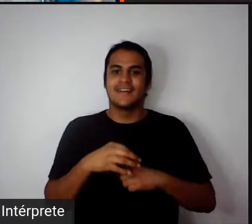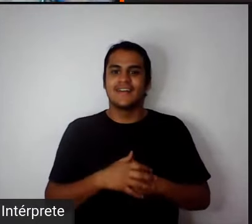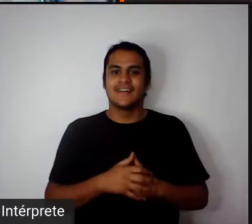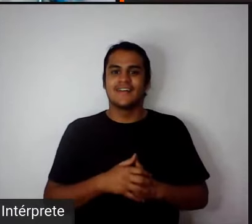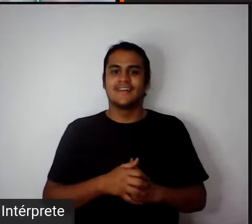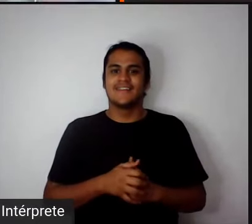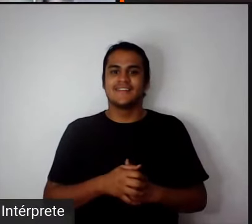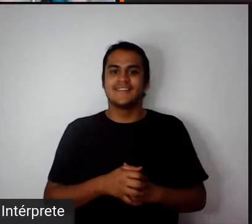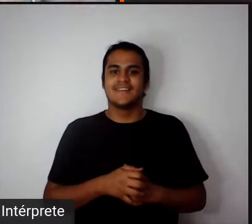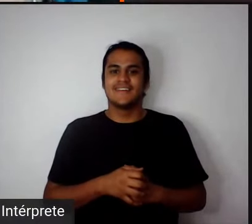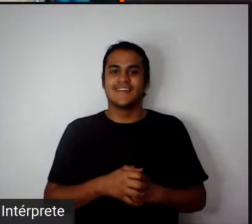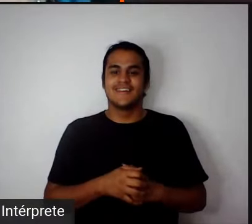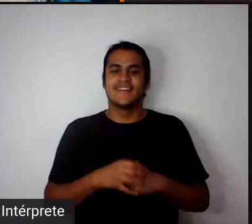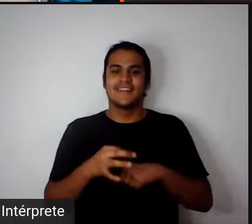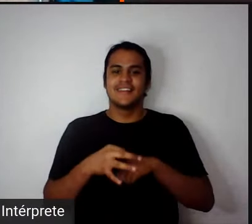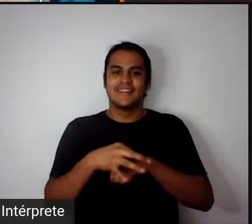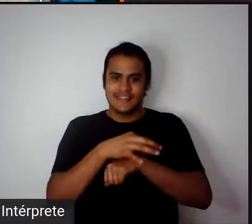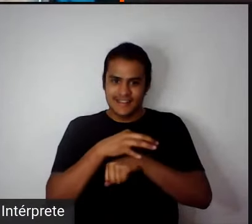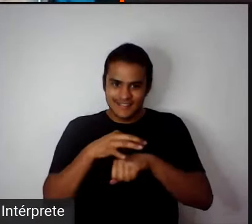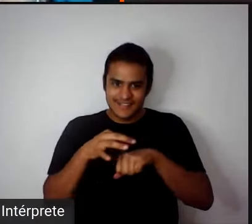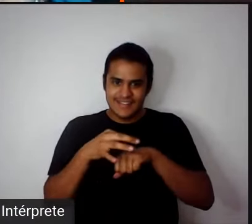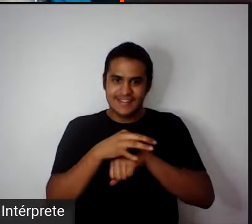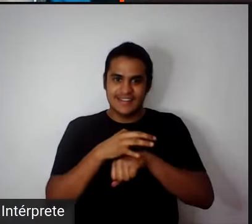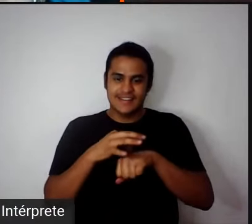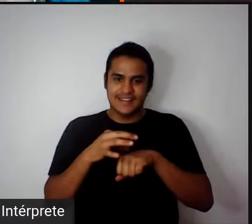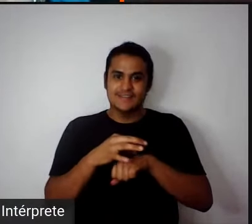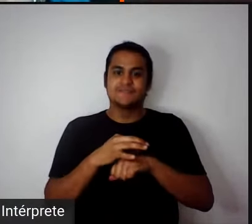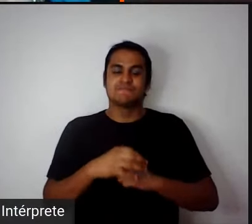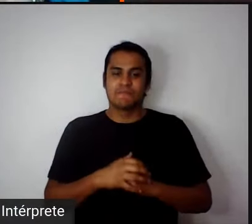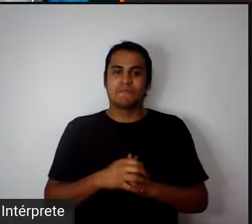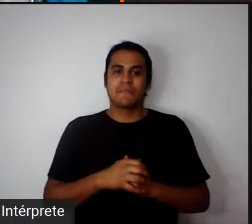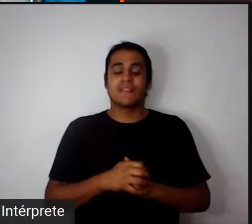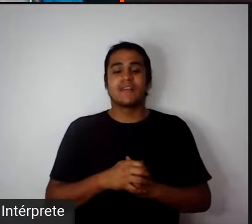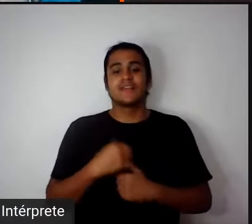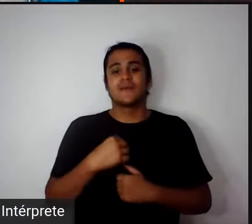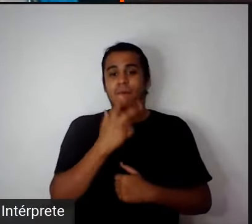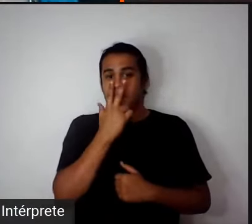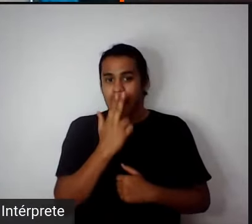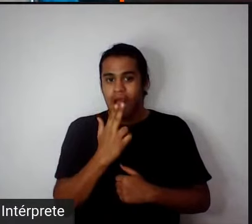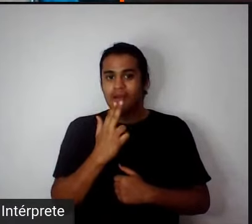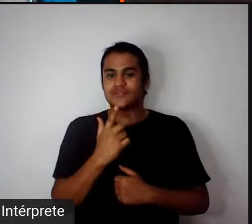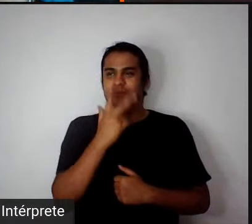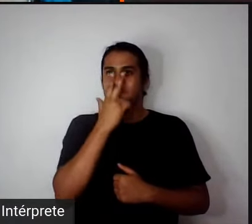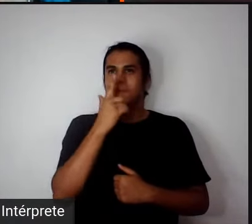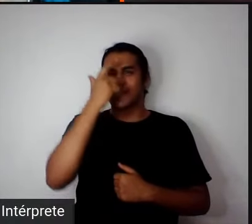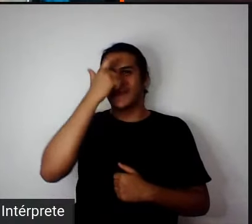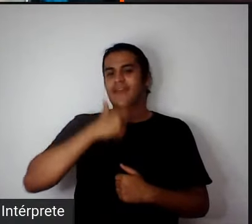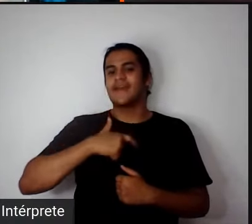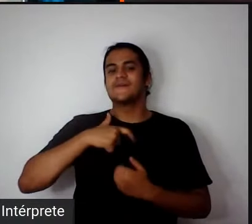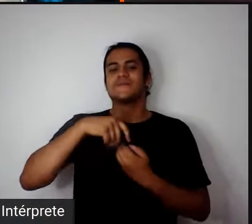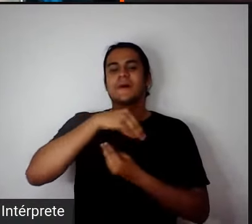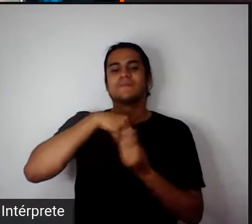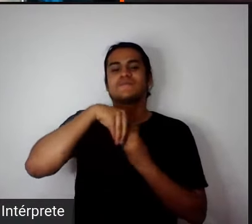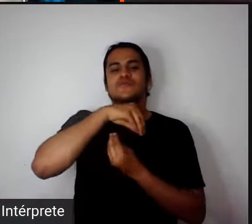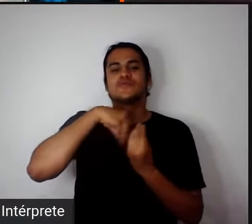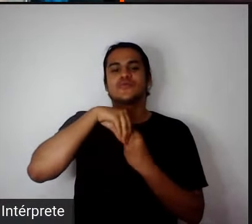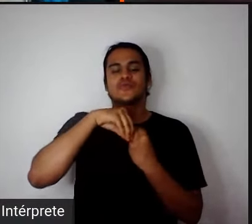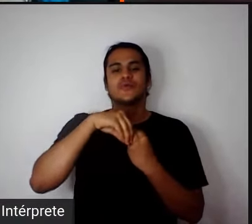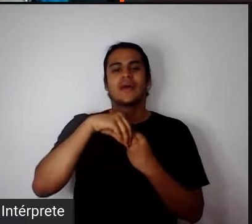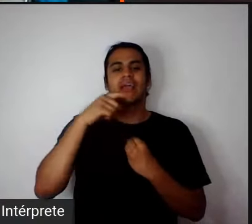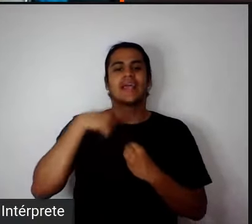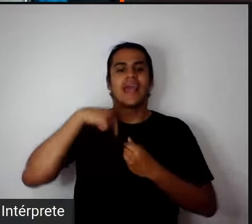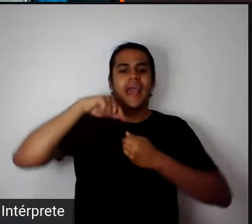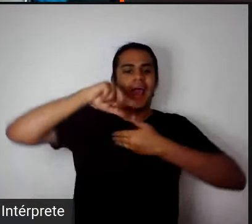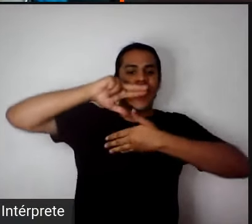Pintas. Algumas, assim. E eu acho que sou um misto de latino e